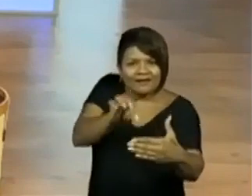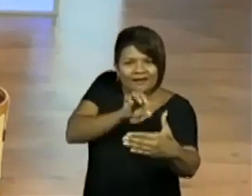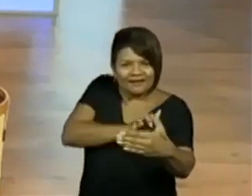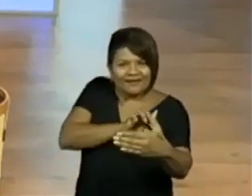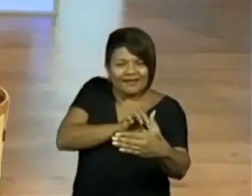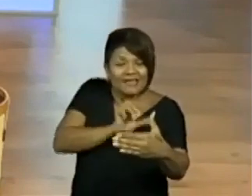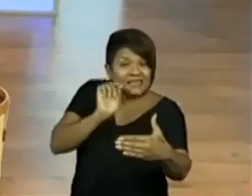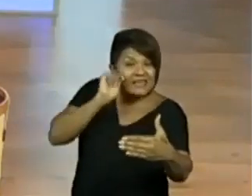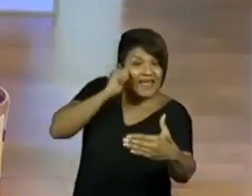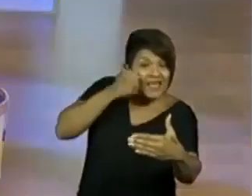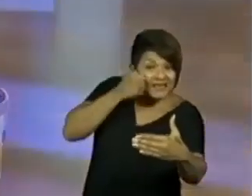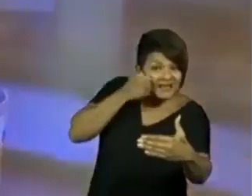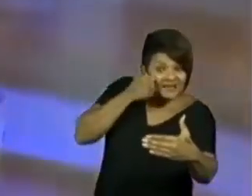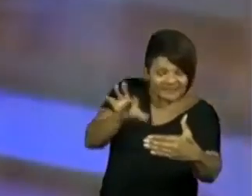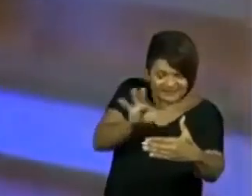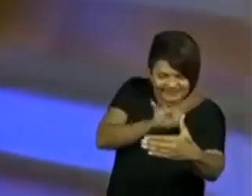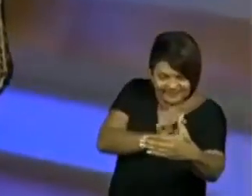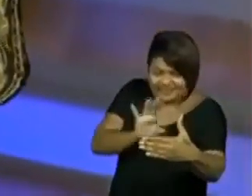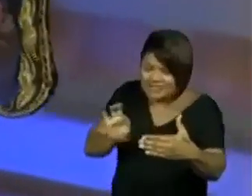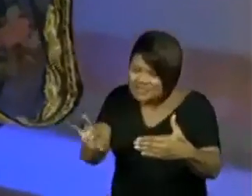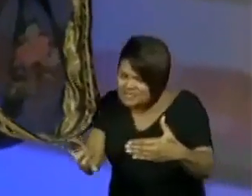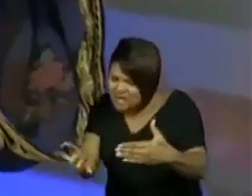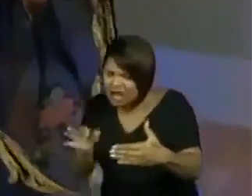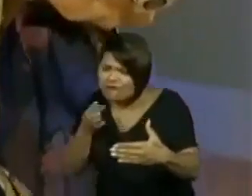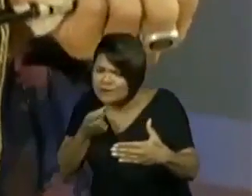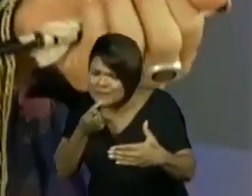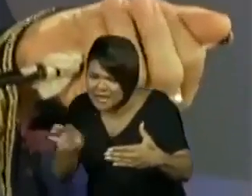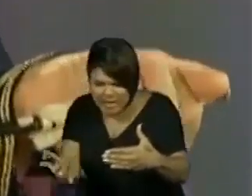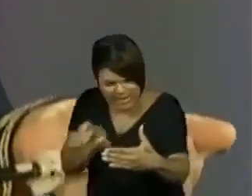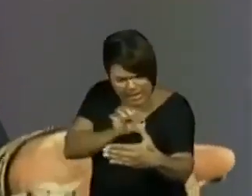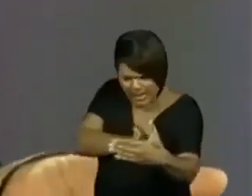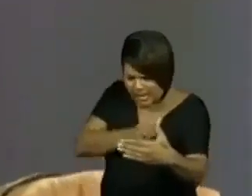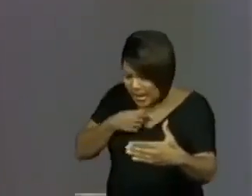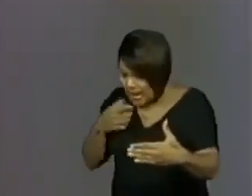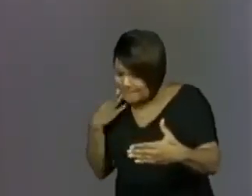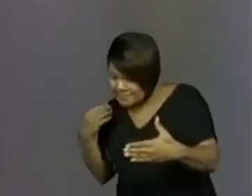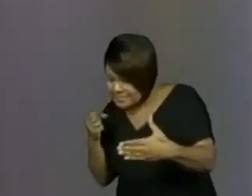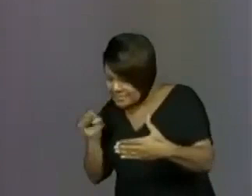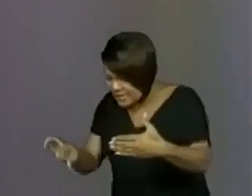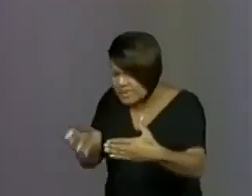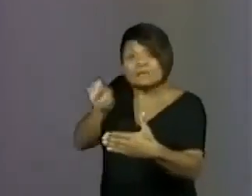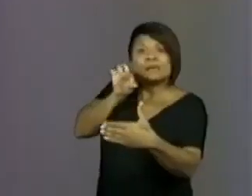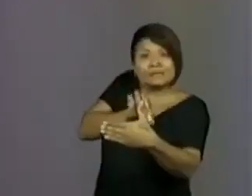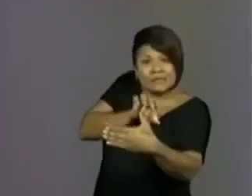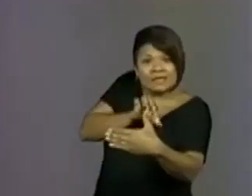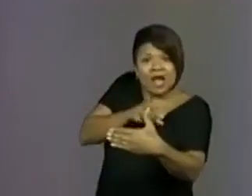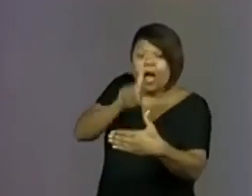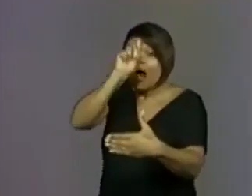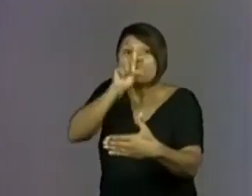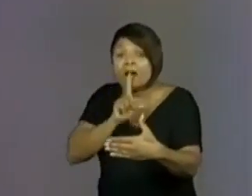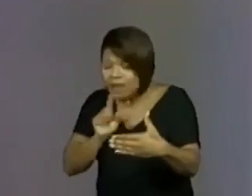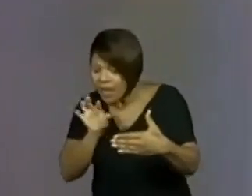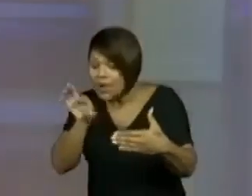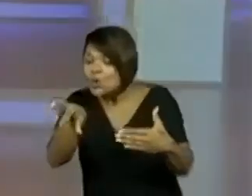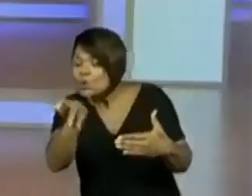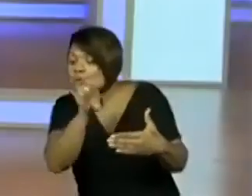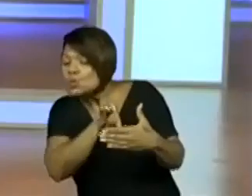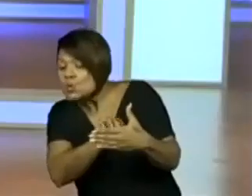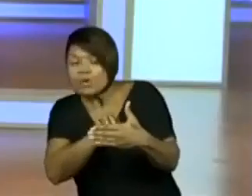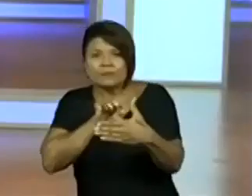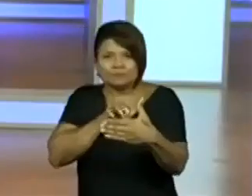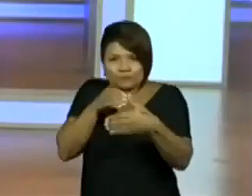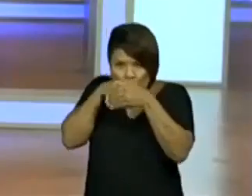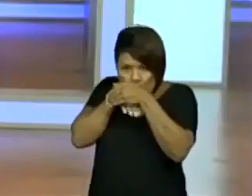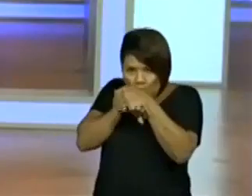Sementes negras, sementes vermelhas, sementes brancas, sementes amarelas.